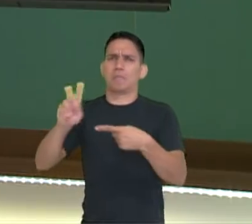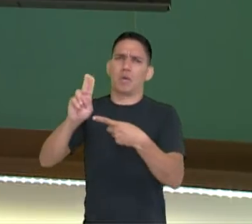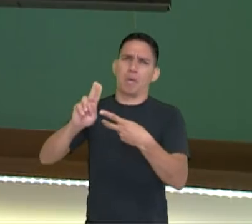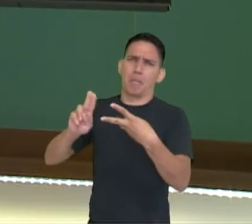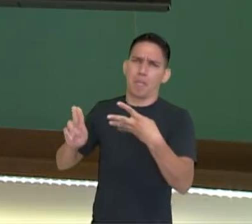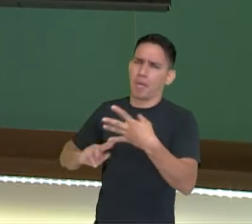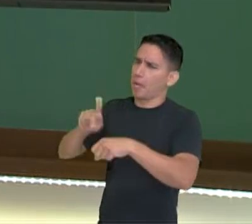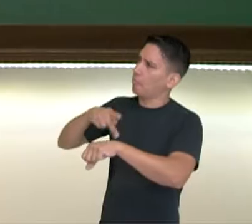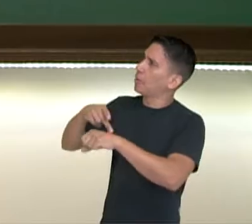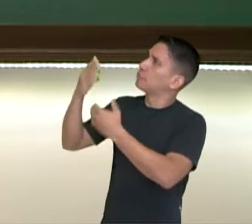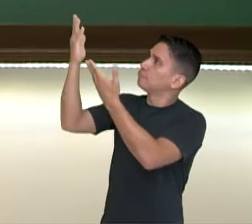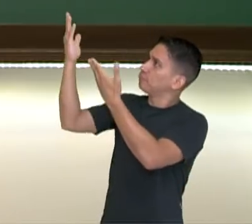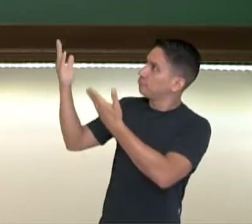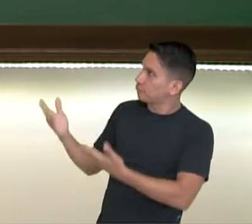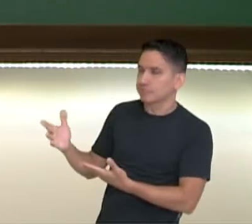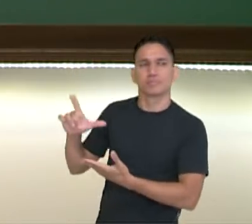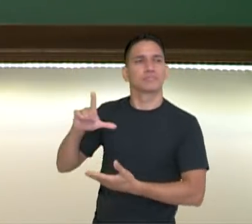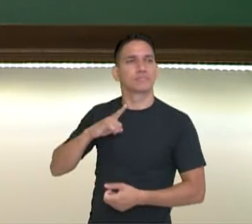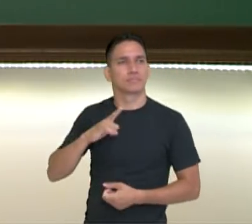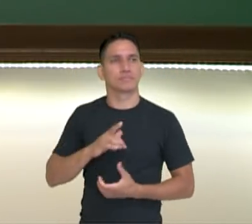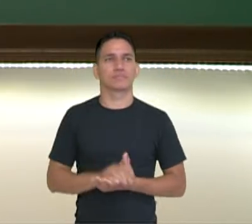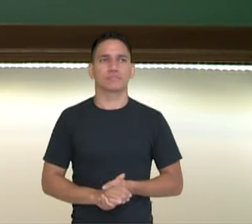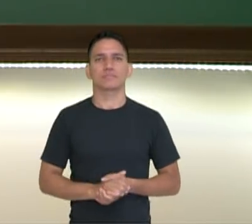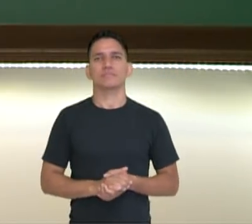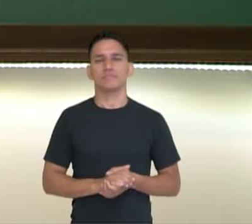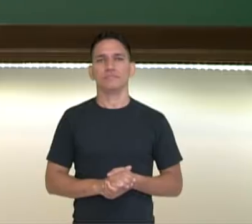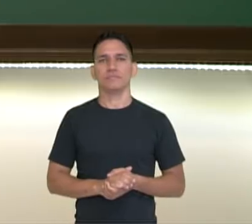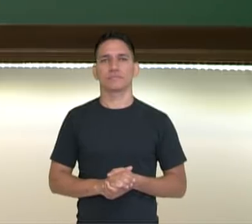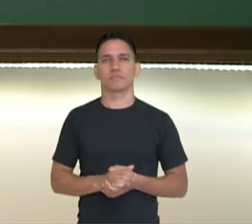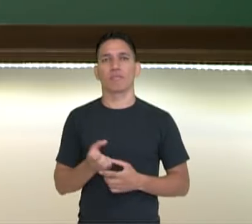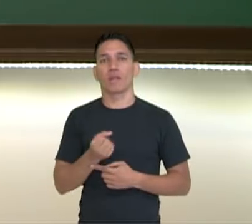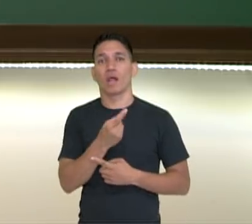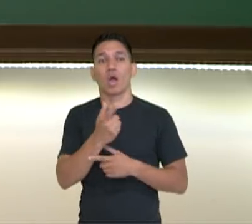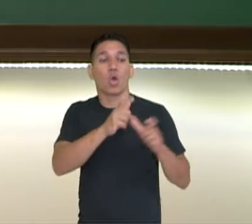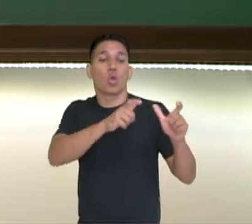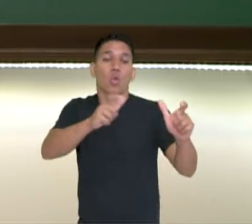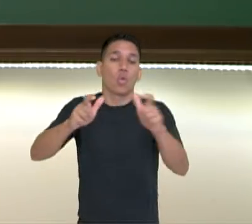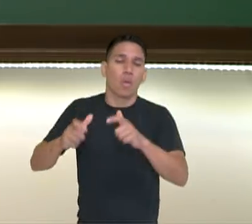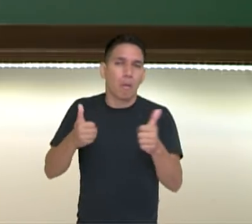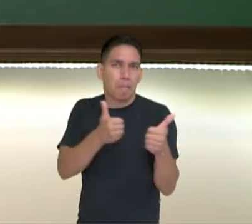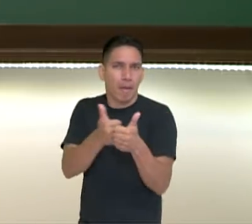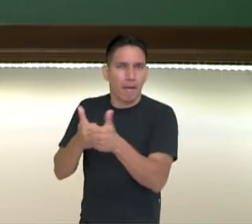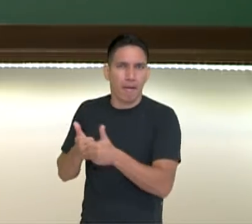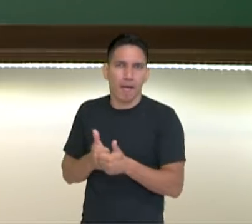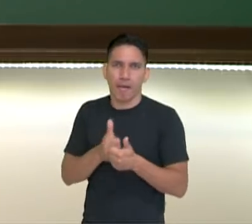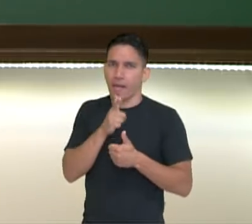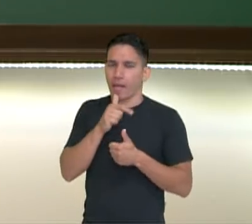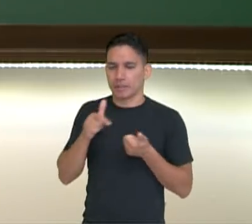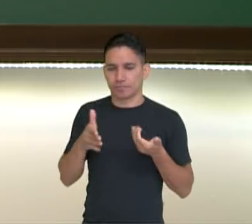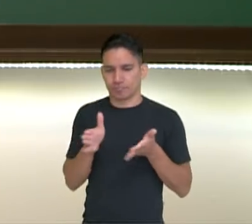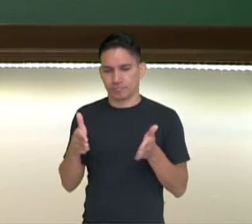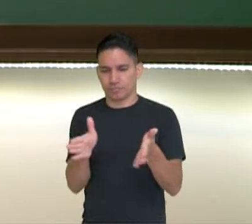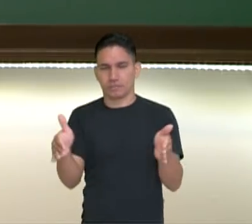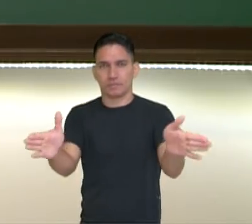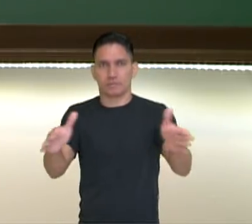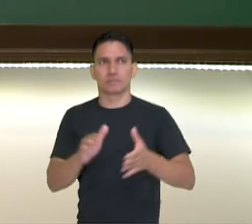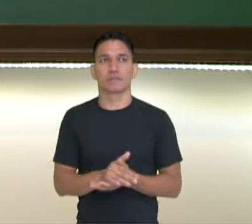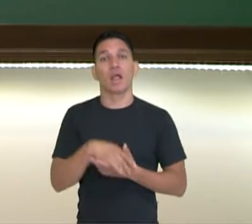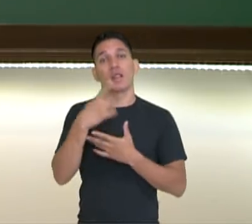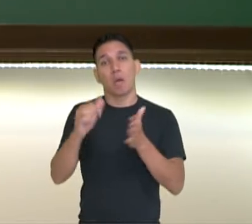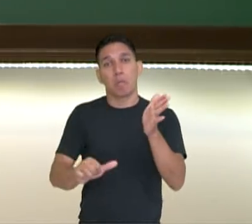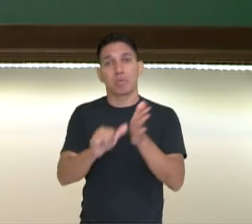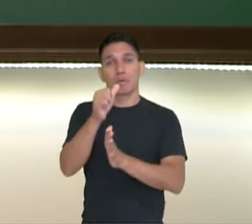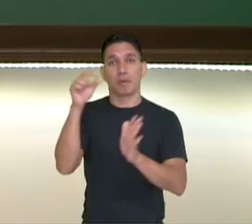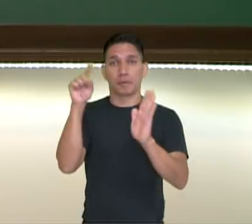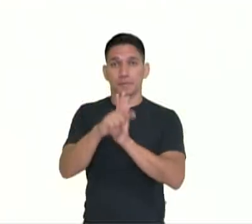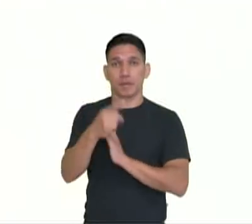Síria, a Turquia. Vários países aí têm pedaços desse território. dentro de seus territórios. Então vamos para o nosso primeiro